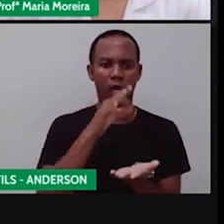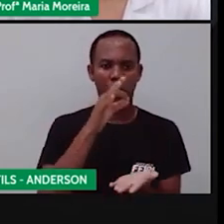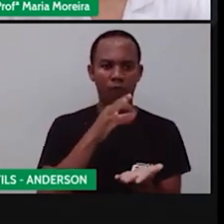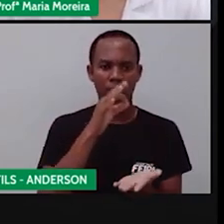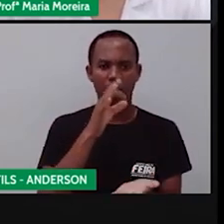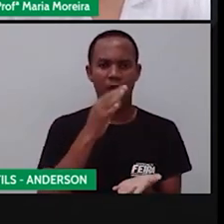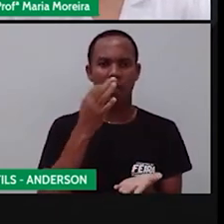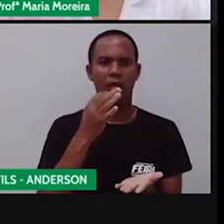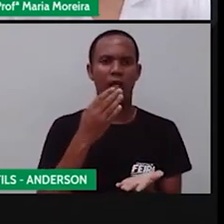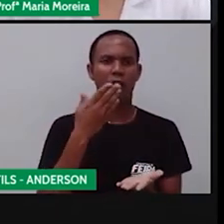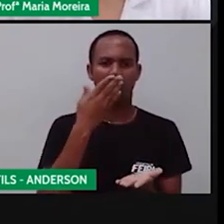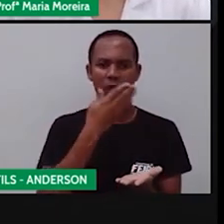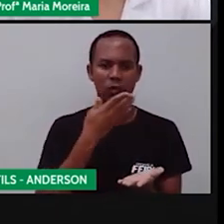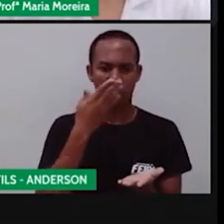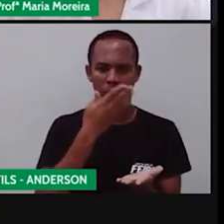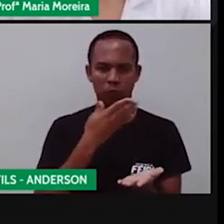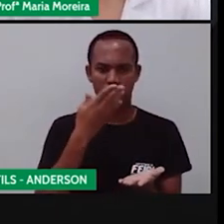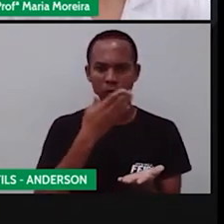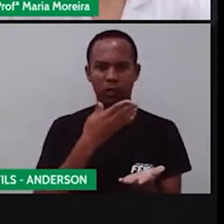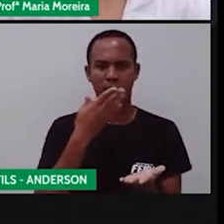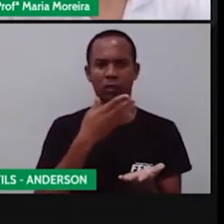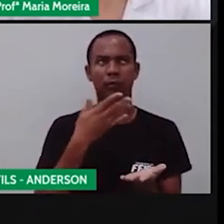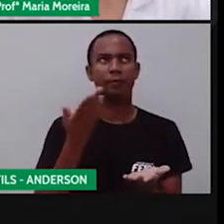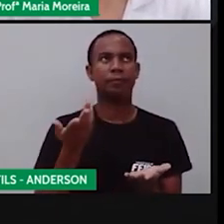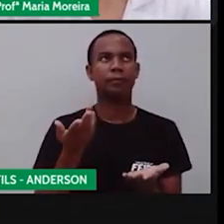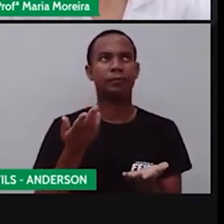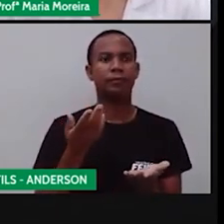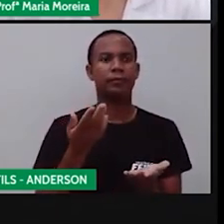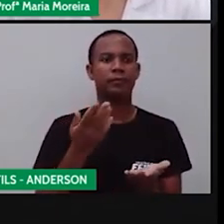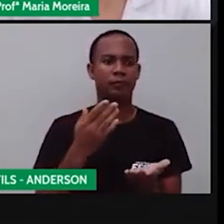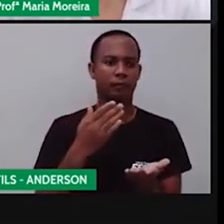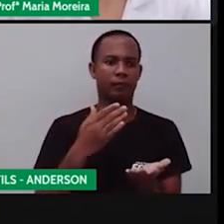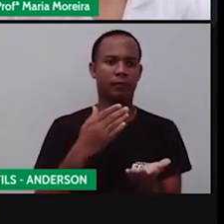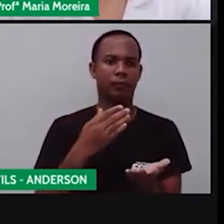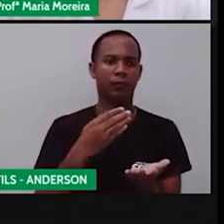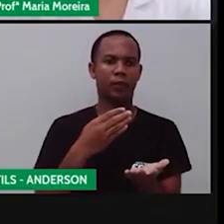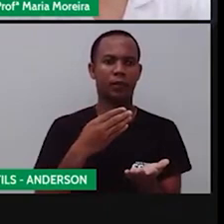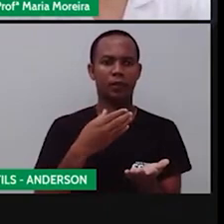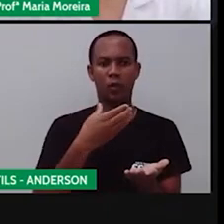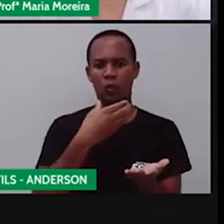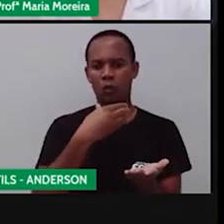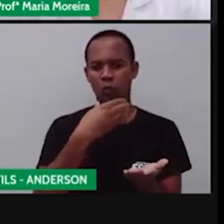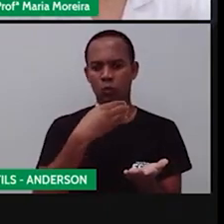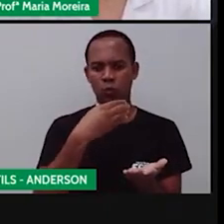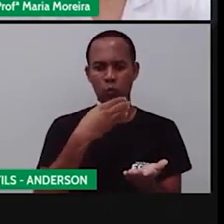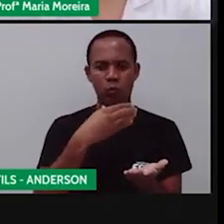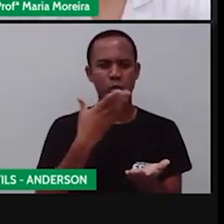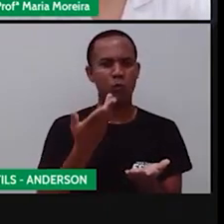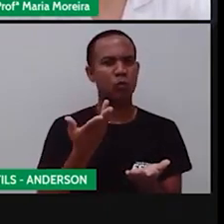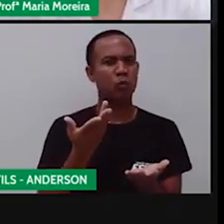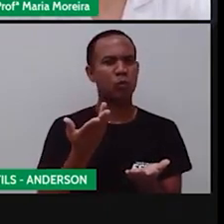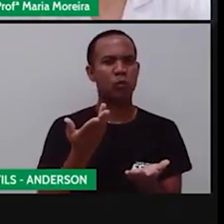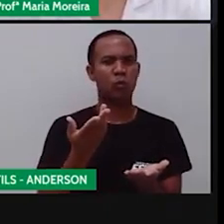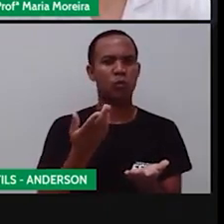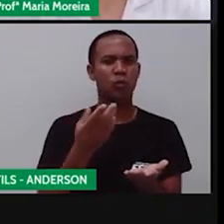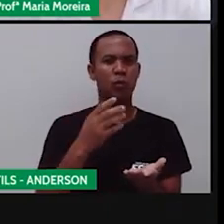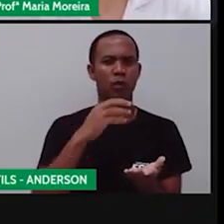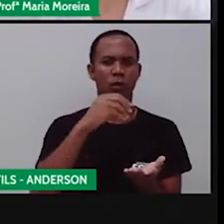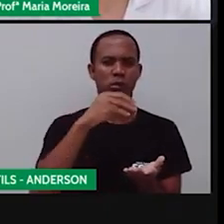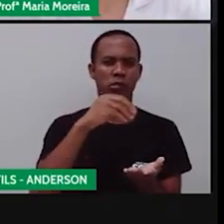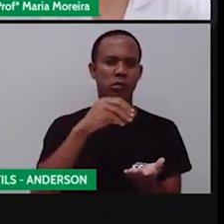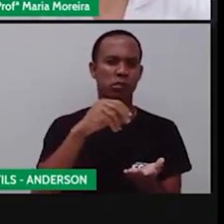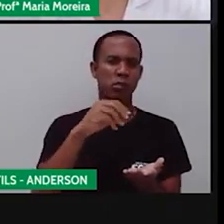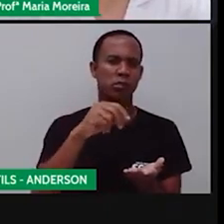café, açúcar, tá? Queijada. E, deixa eu ver, tapioca